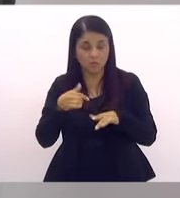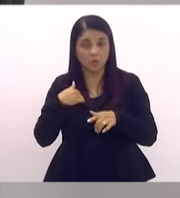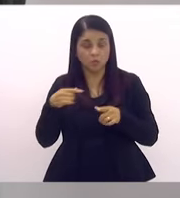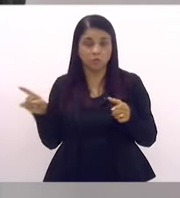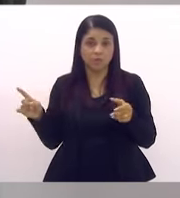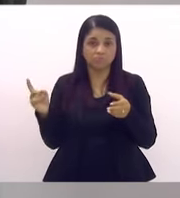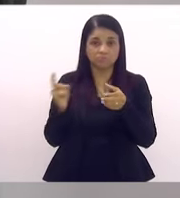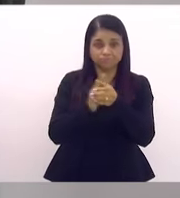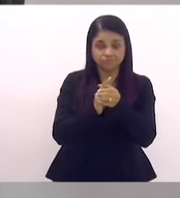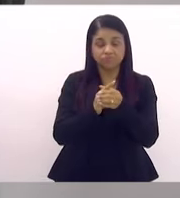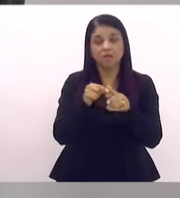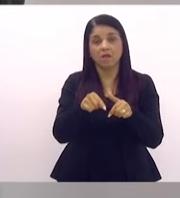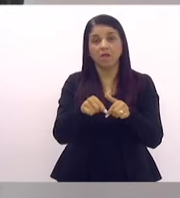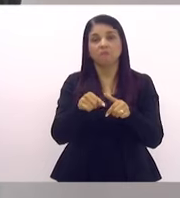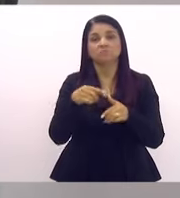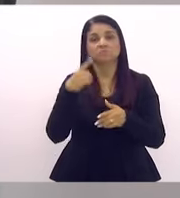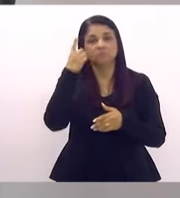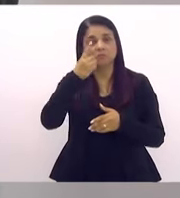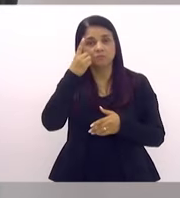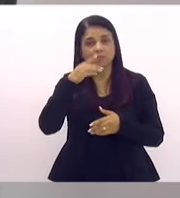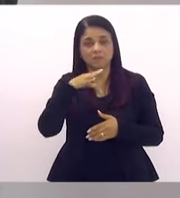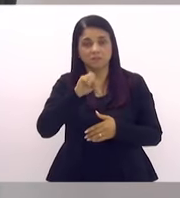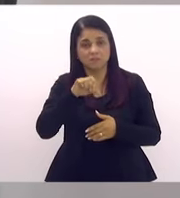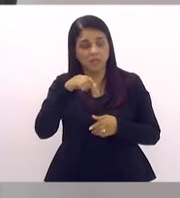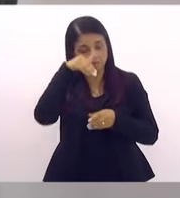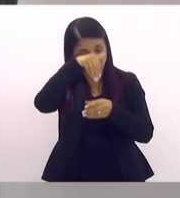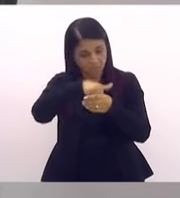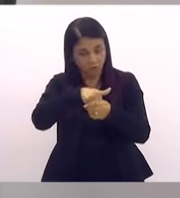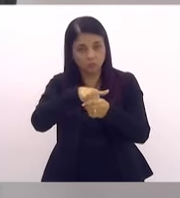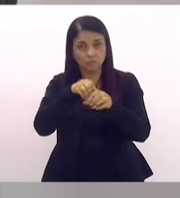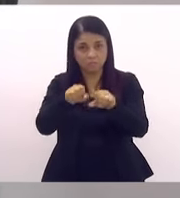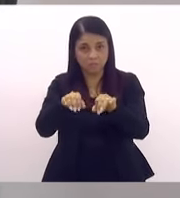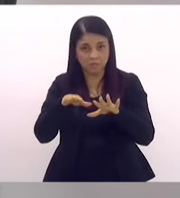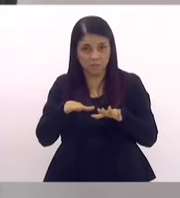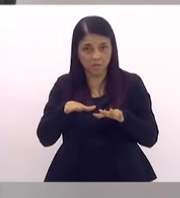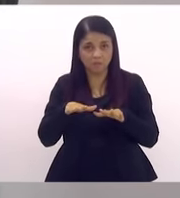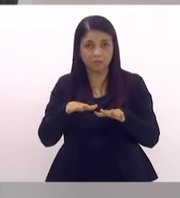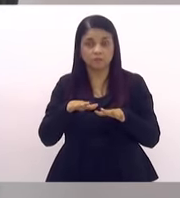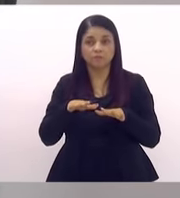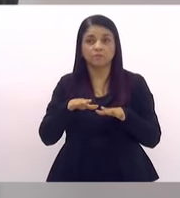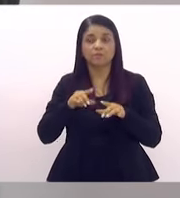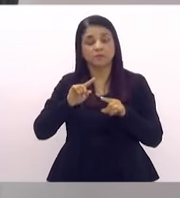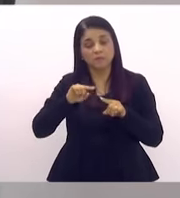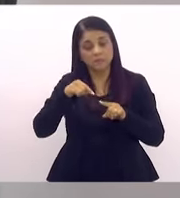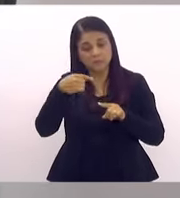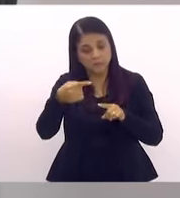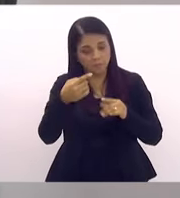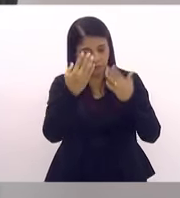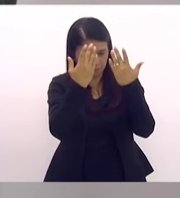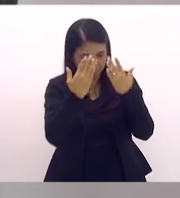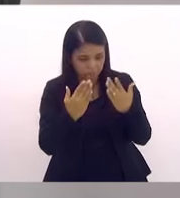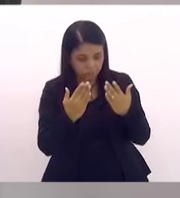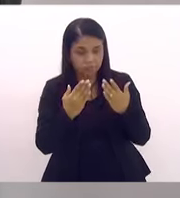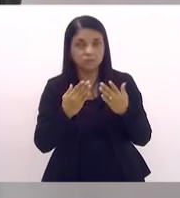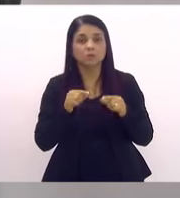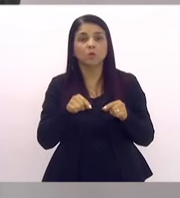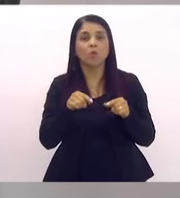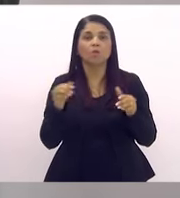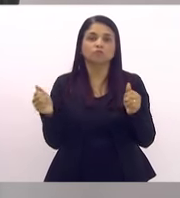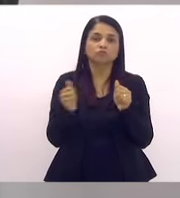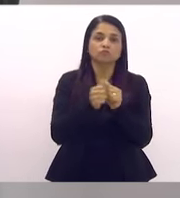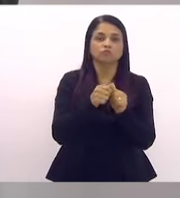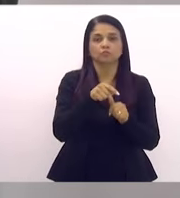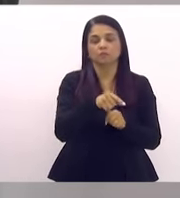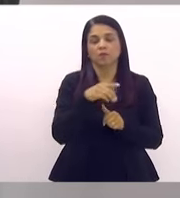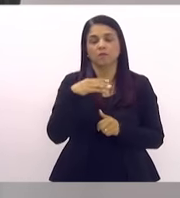ao entendimento da deputada Célia, e já declaro o meu voto em plenário, talvez, depois de análise mais profunda, mas com a deputada Célia. Presidente,